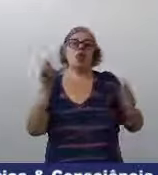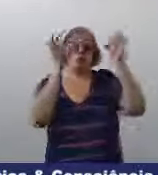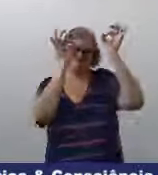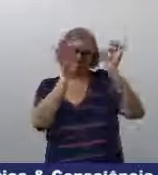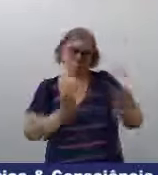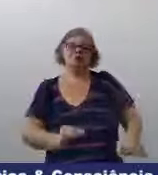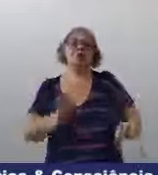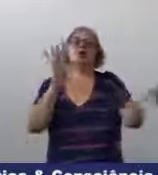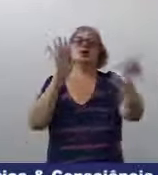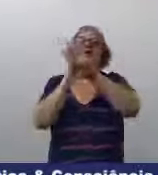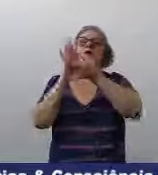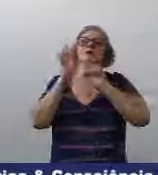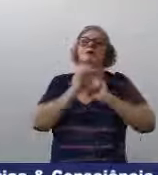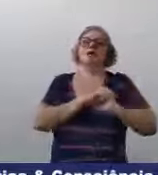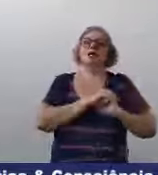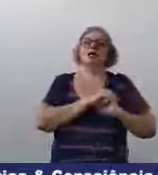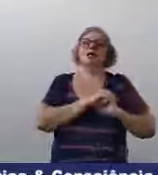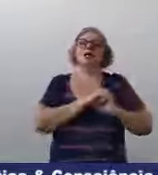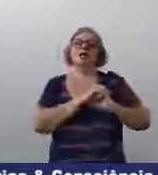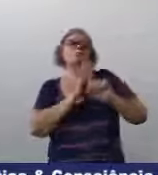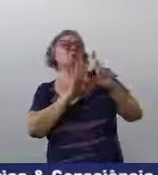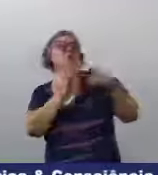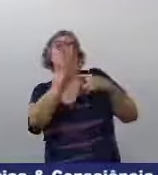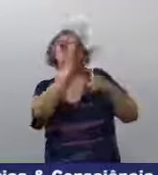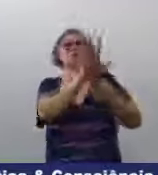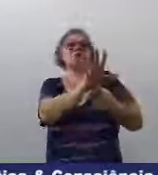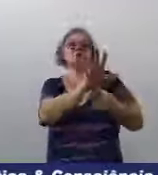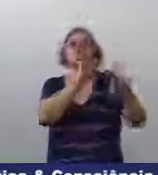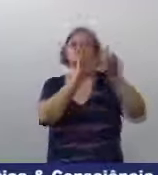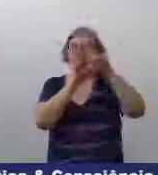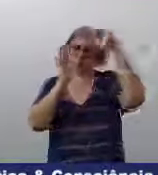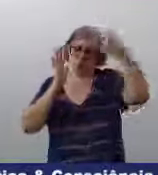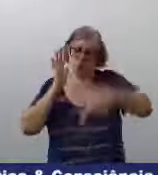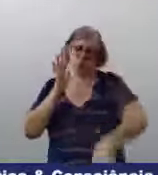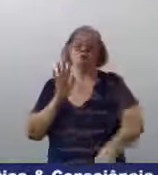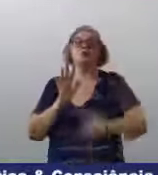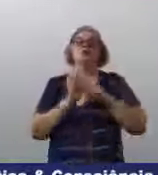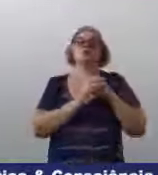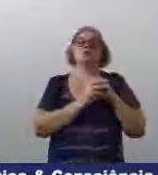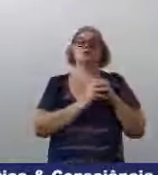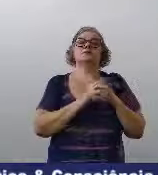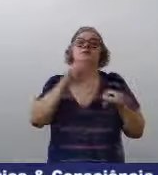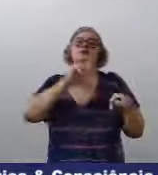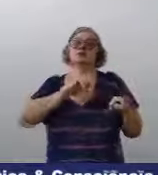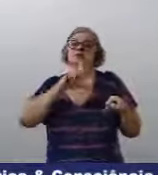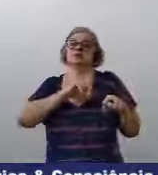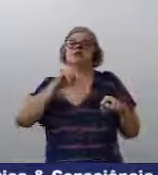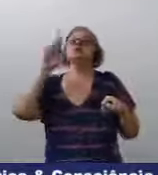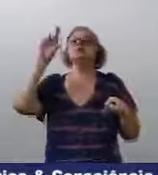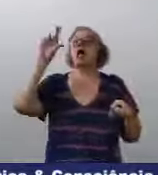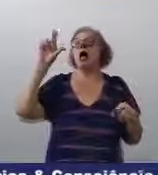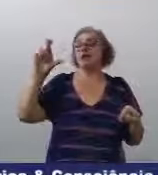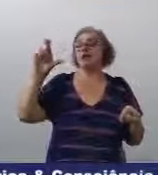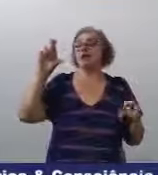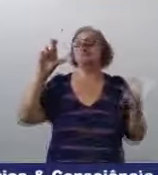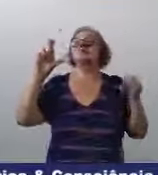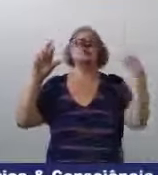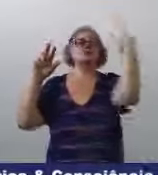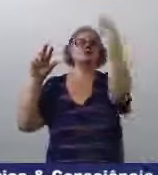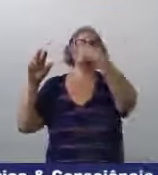acaso. Há uma realidade, há uma lei subjacente ao aparente acaso. E aí nós temos